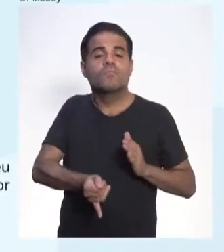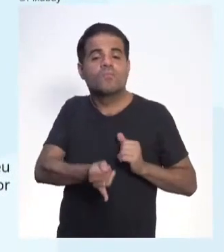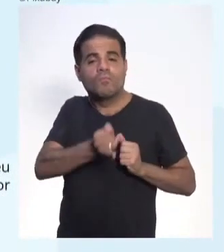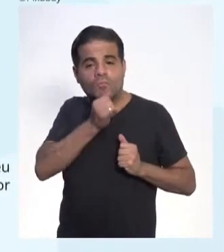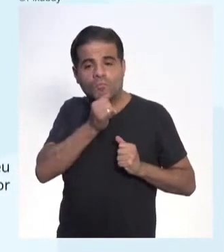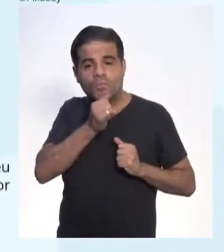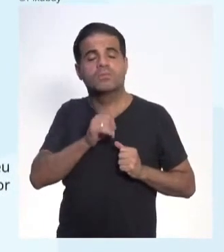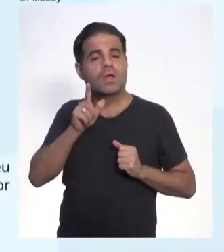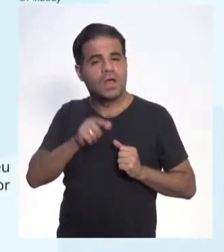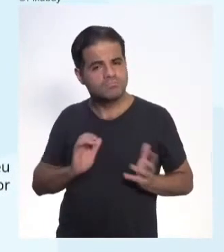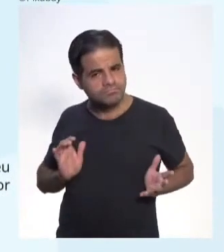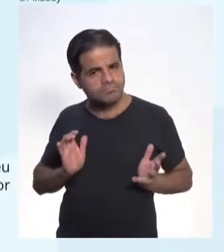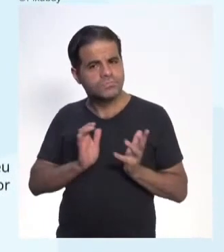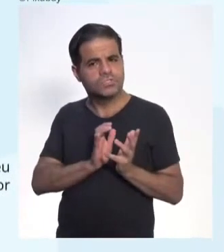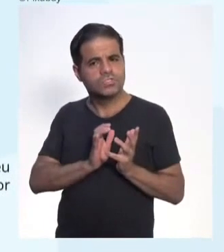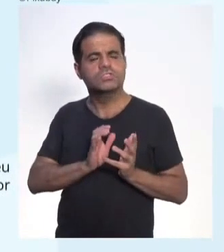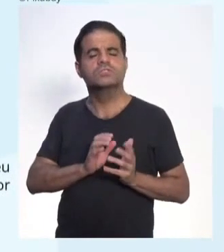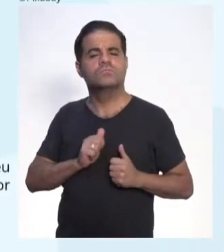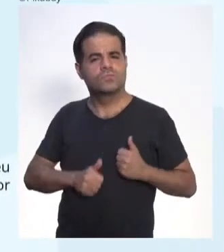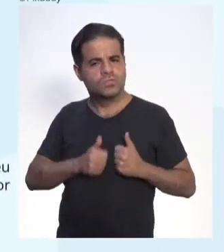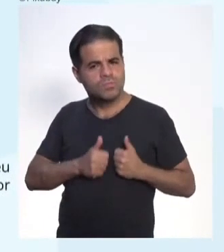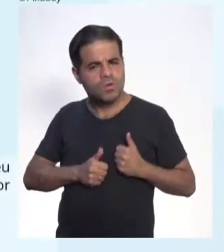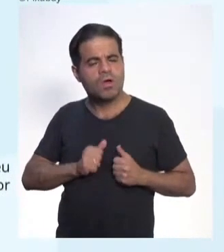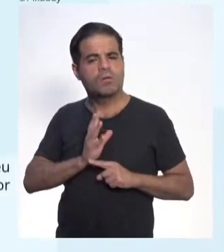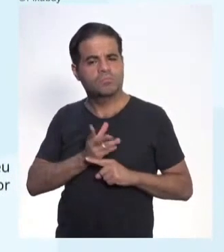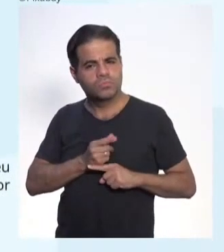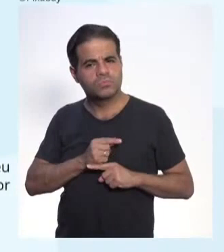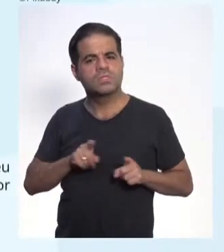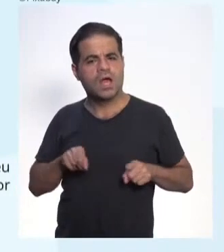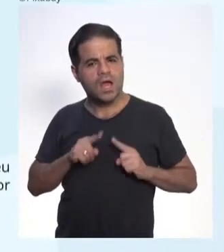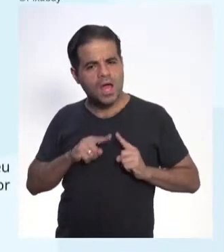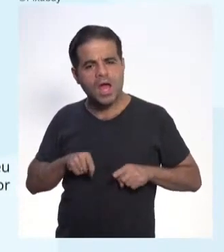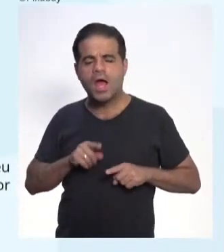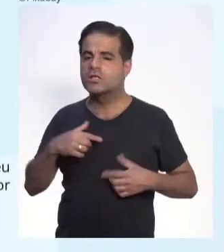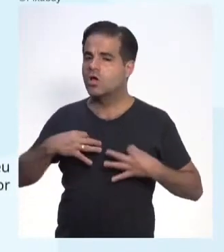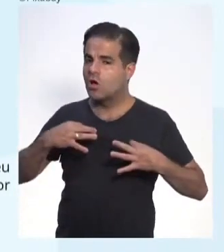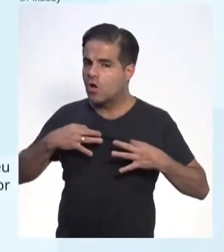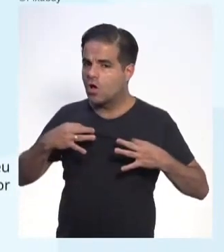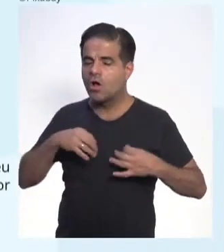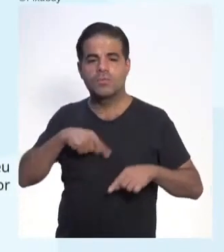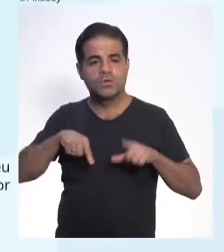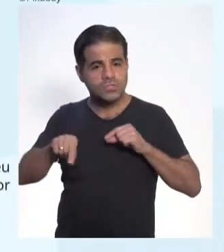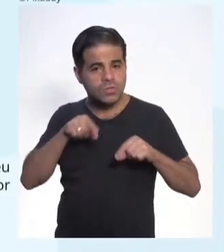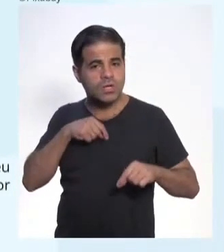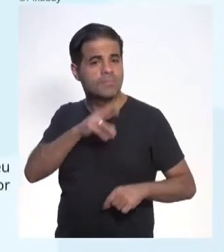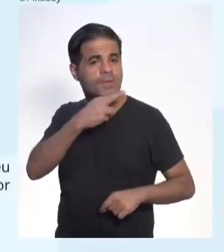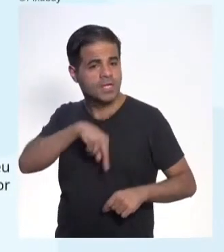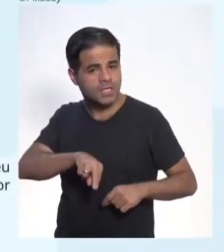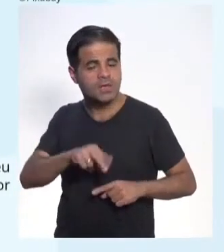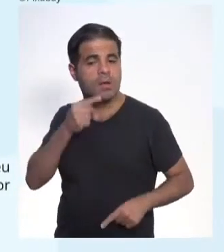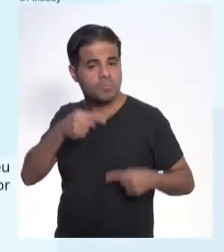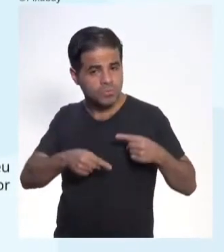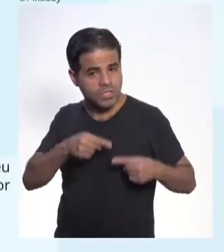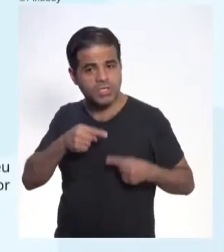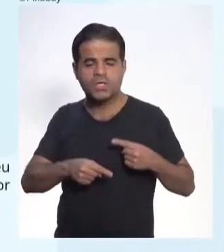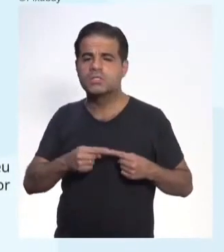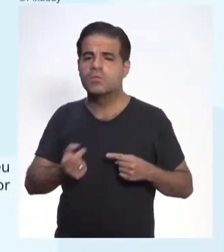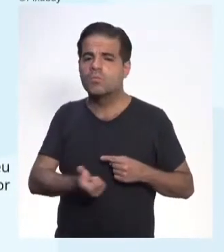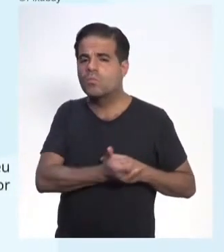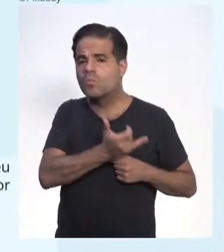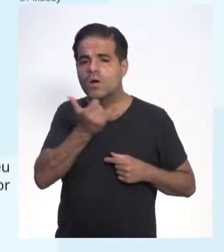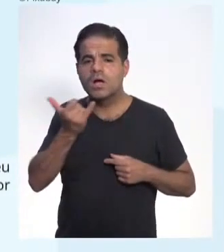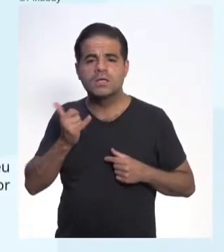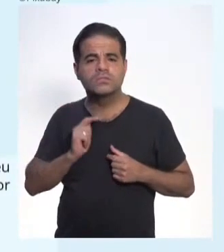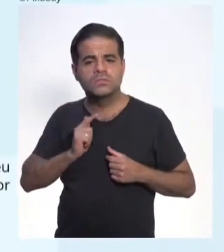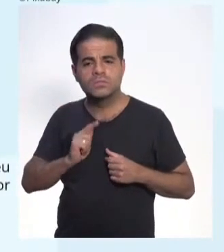exemplo, o time de futebol, a música, a arte, as roupas que nós escolhemos, a nossa religião, a política, quanto